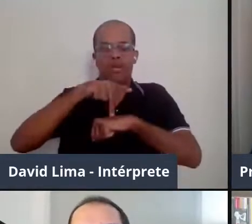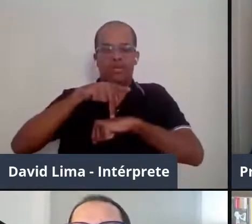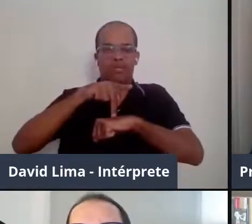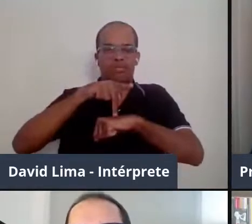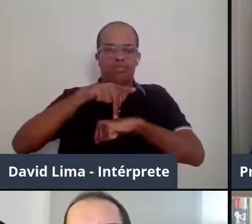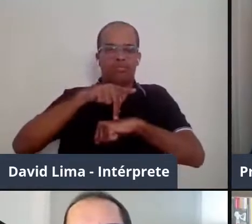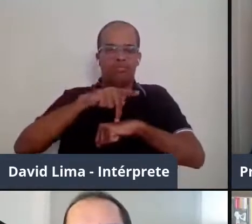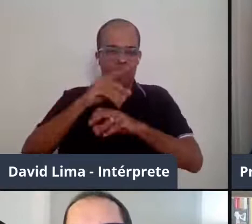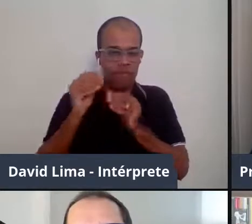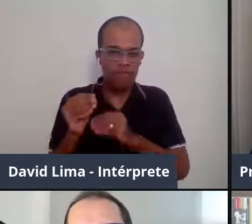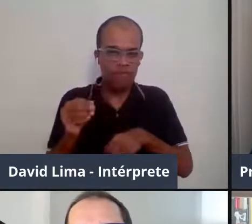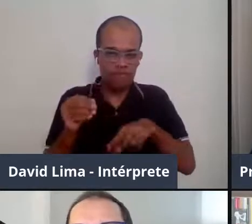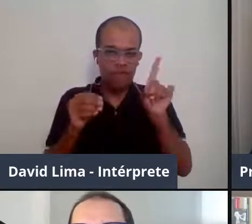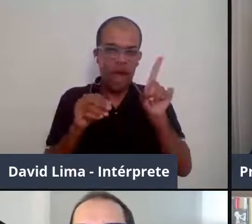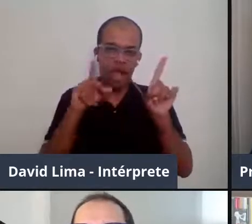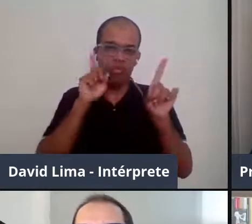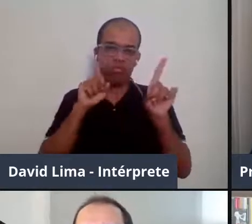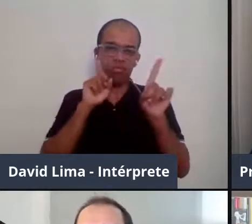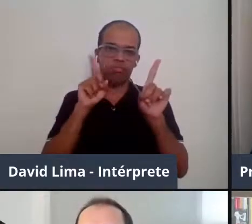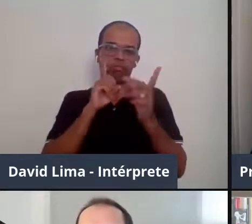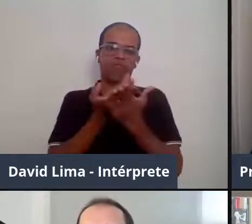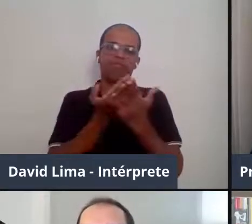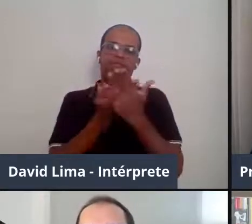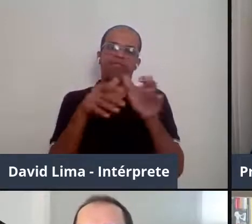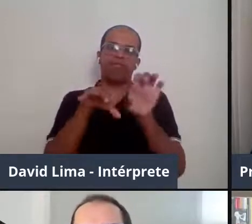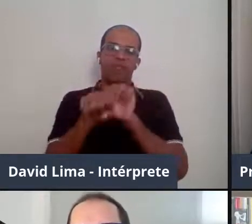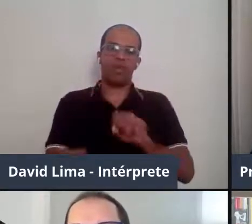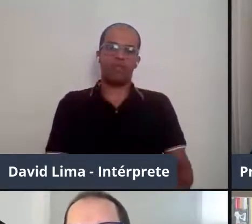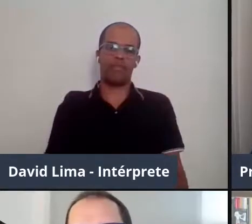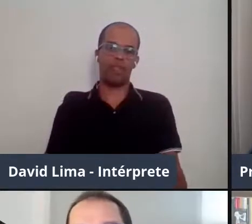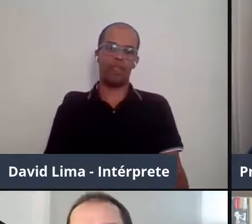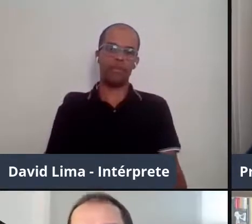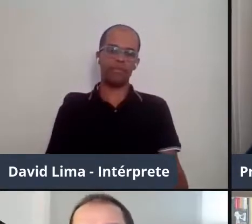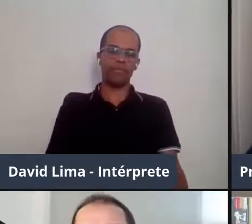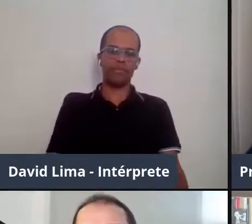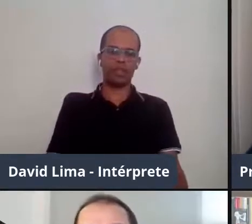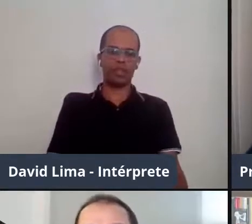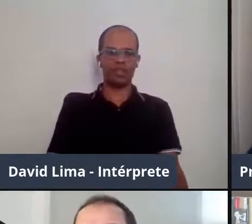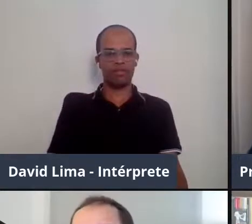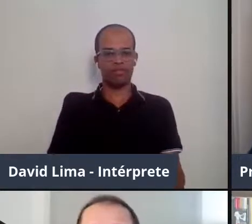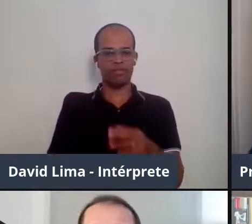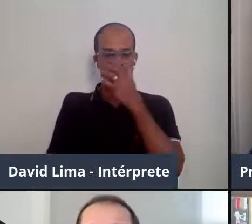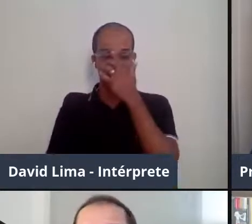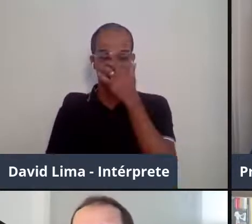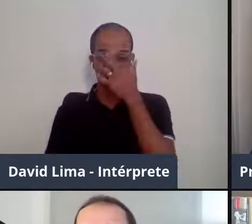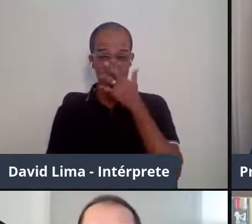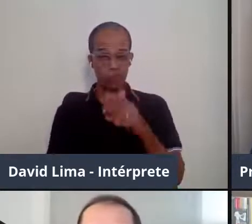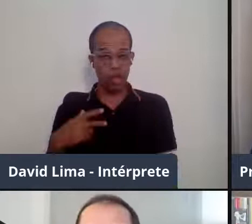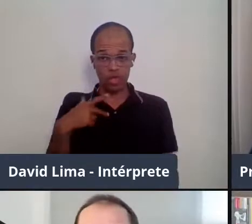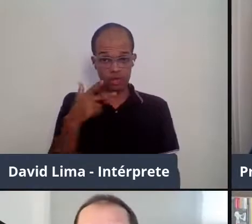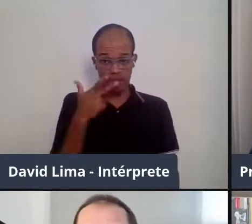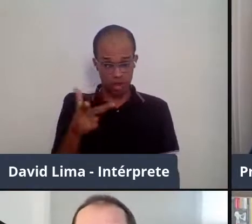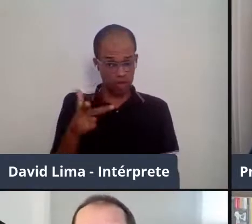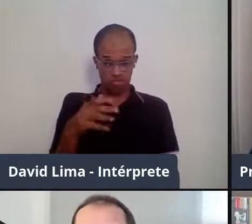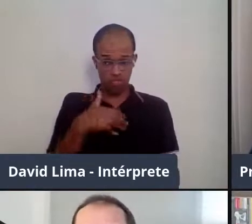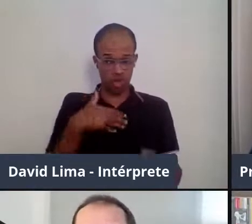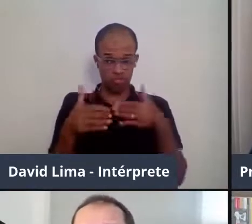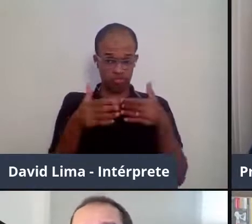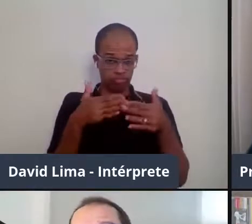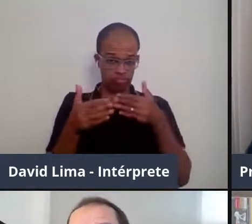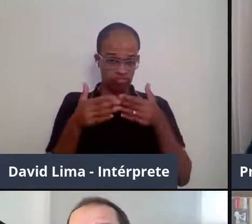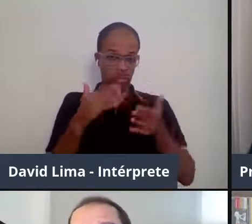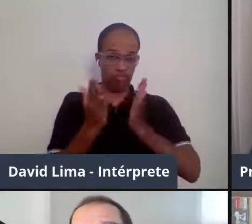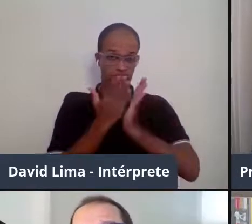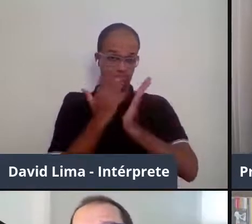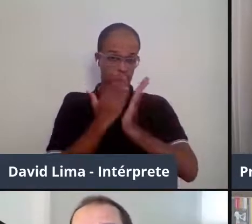que dão a força que a gente conhece da Universidade Norte-Americana. Então, eu estava falando, de qualquer maneira, resolvi preparar esse